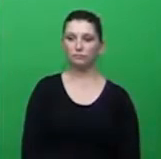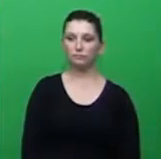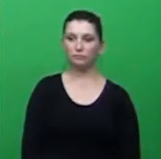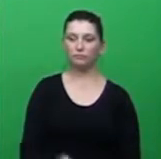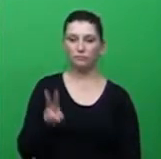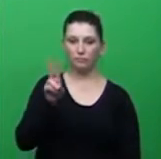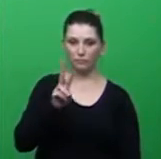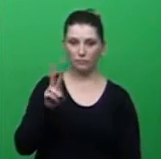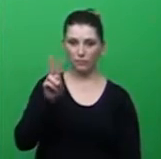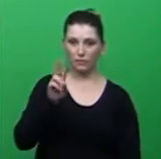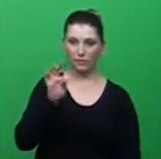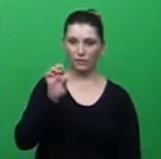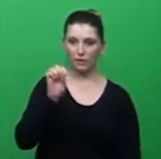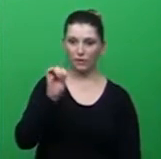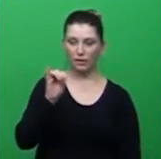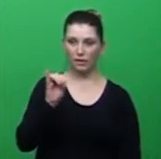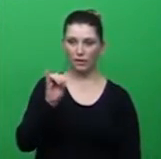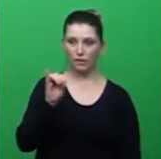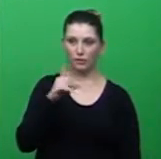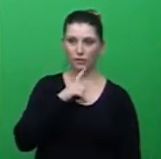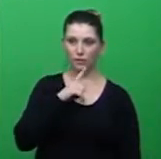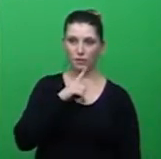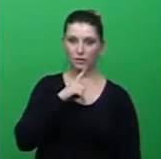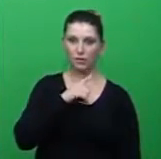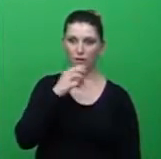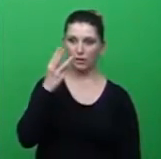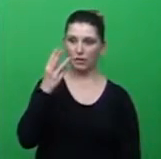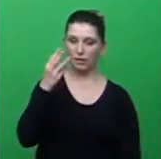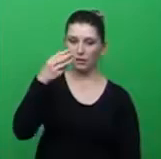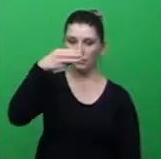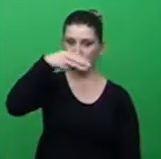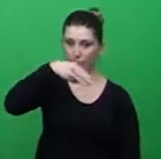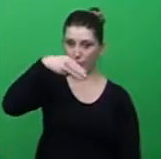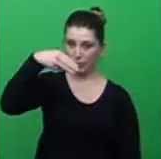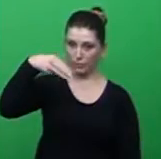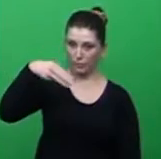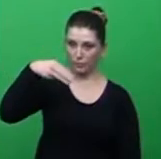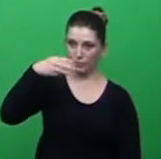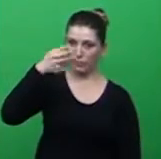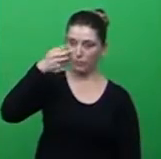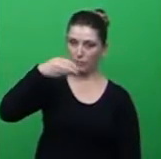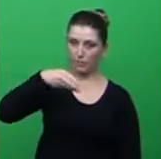Pela ordem, vereadora Tatiane Teixeira. Vossa Excelência dispõe de 3 minutos e meio.